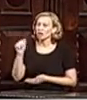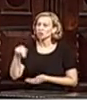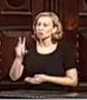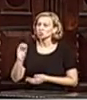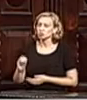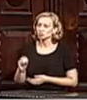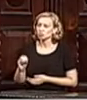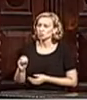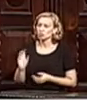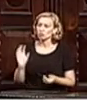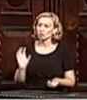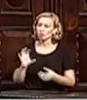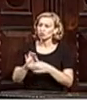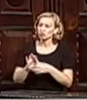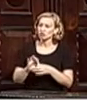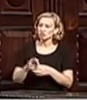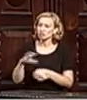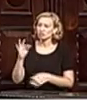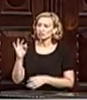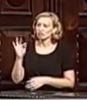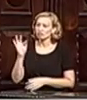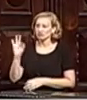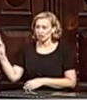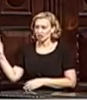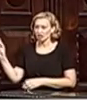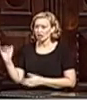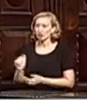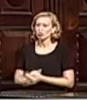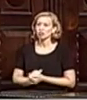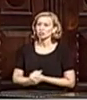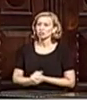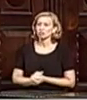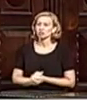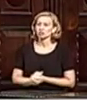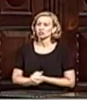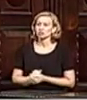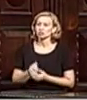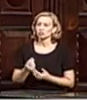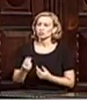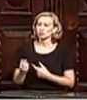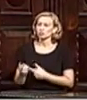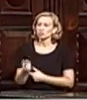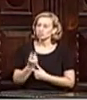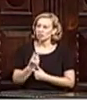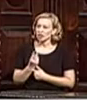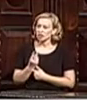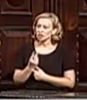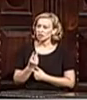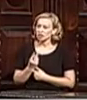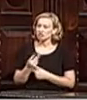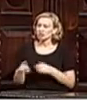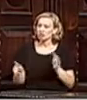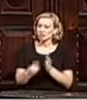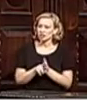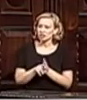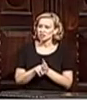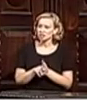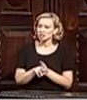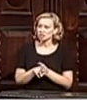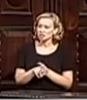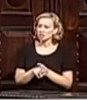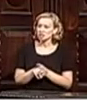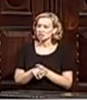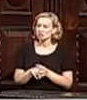Federal, não trouxe o equilíbrio fiscal às nossas contas. O empréstimo que fazia parte do pacote de ajuste